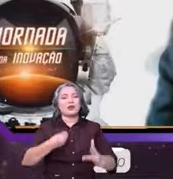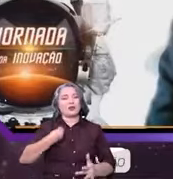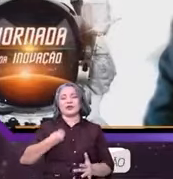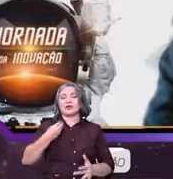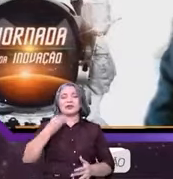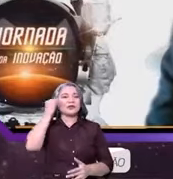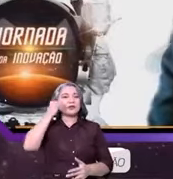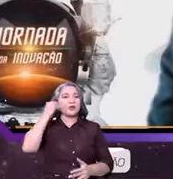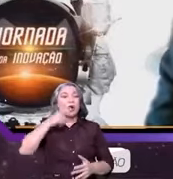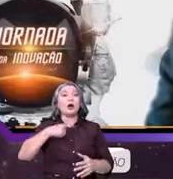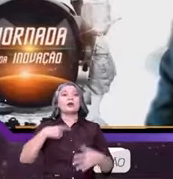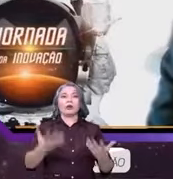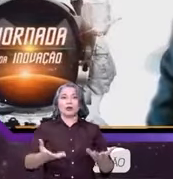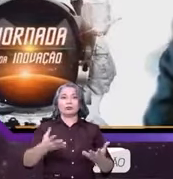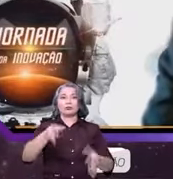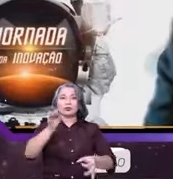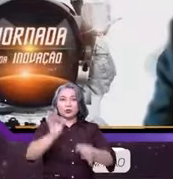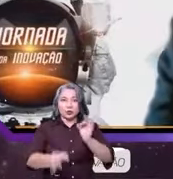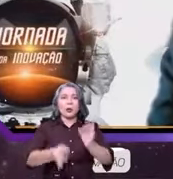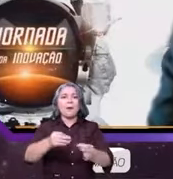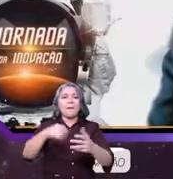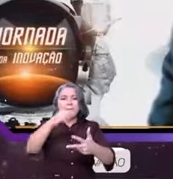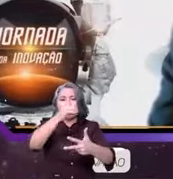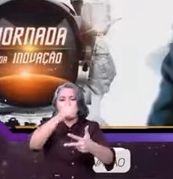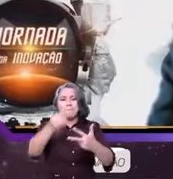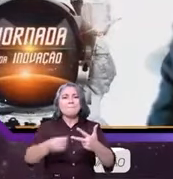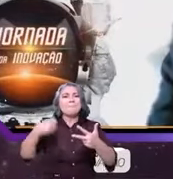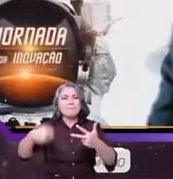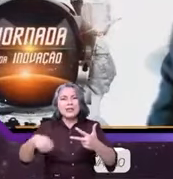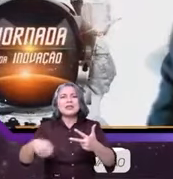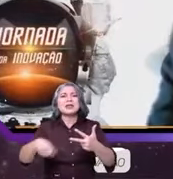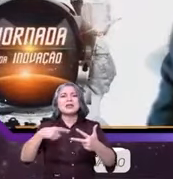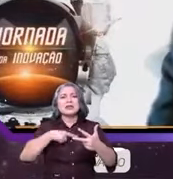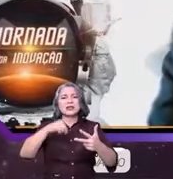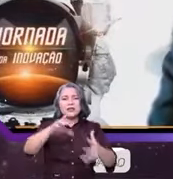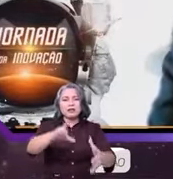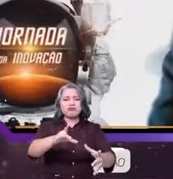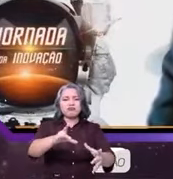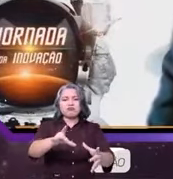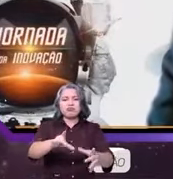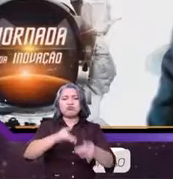Acho que o tribunal tem que encampar isso, tem que aceitar essa nova realidade.